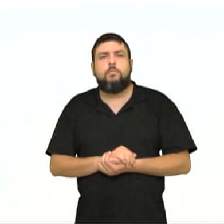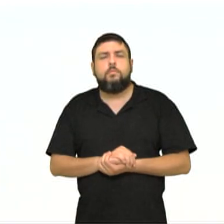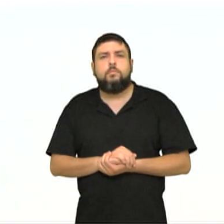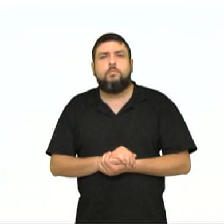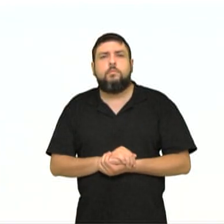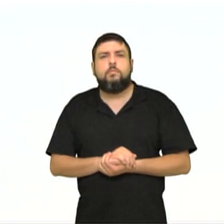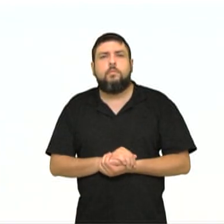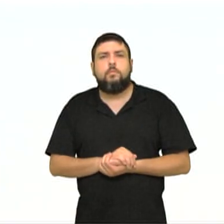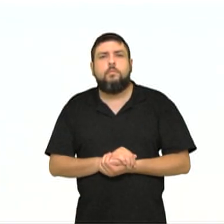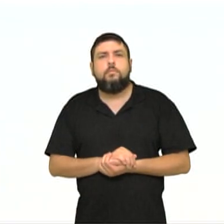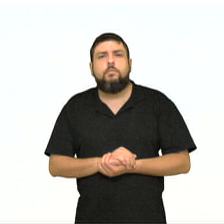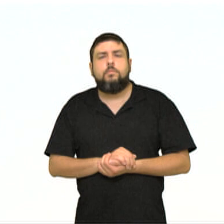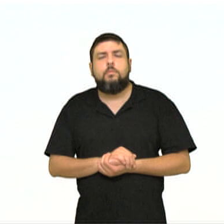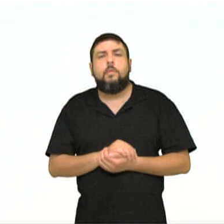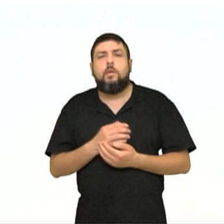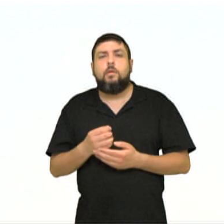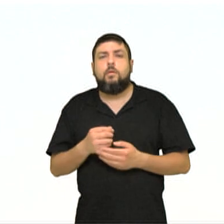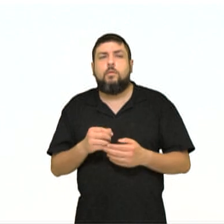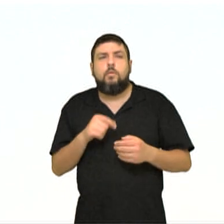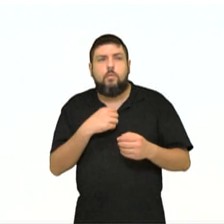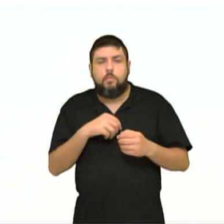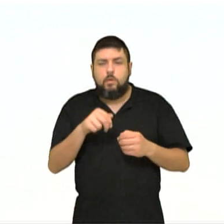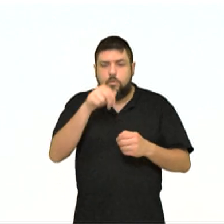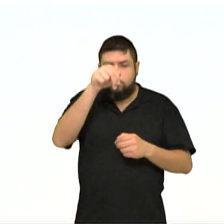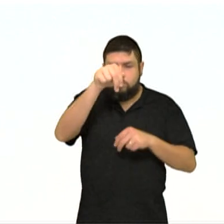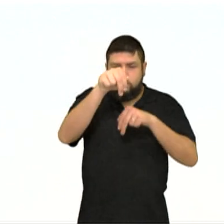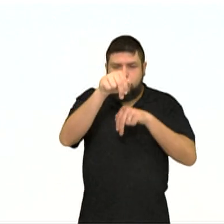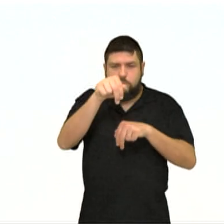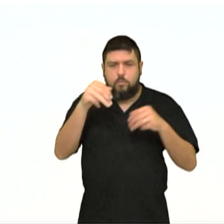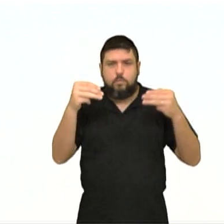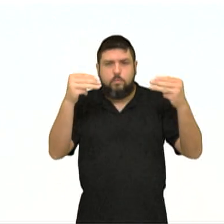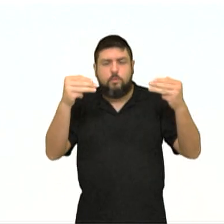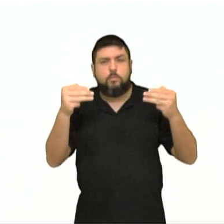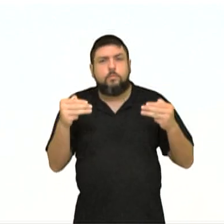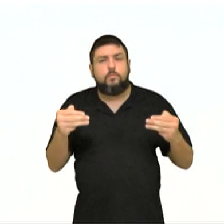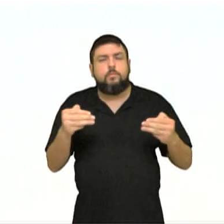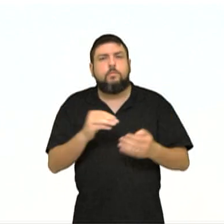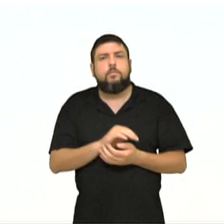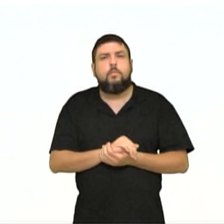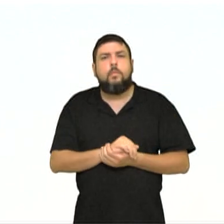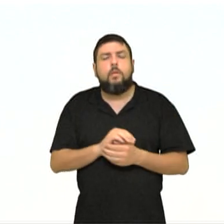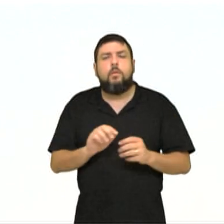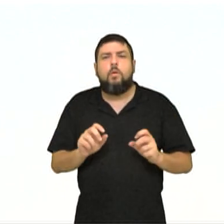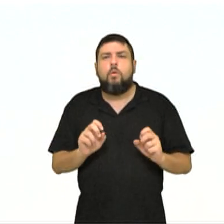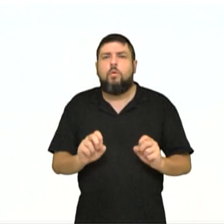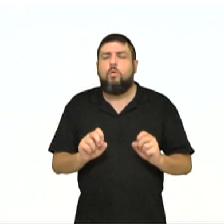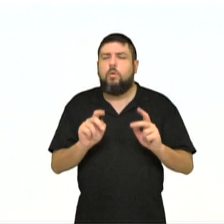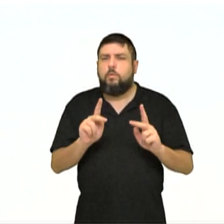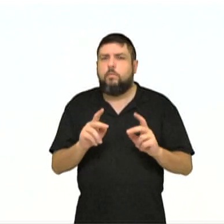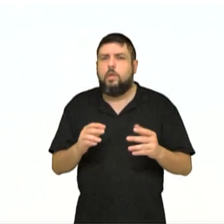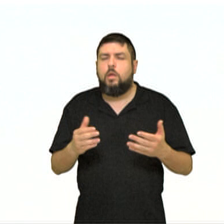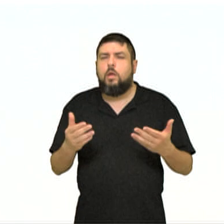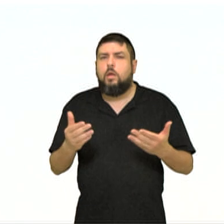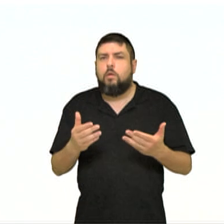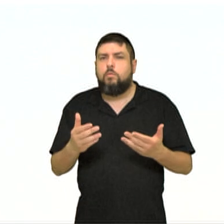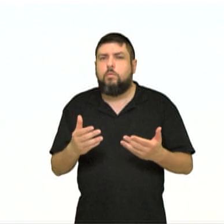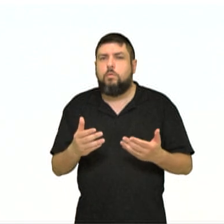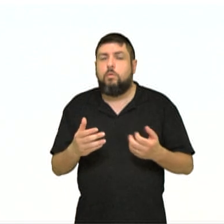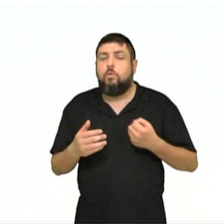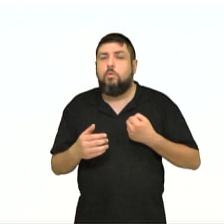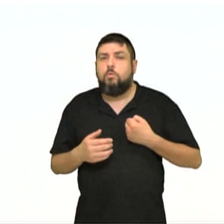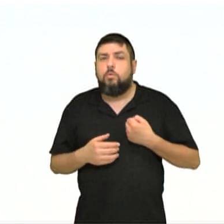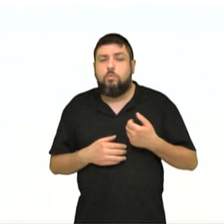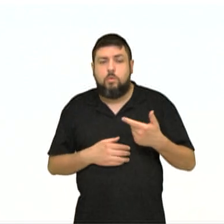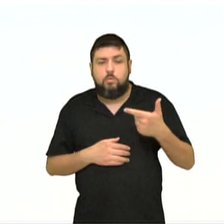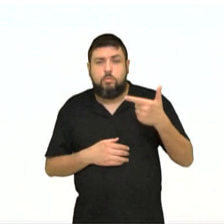2n, 4 lados medindo m, mais 4m. Agora, eu não tenho explicitamente o 2 aparecendo nos